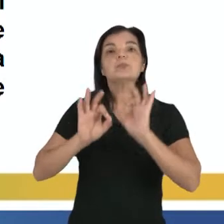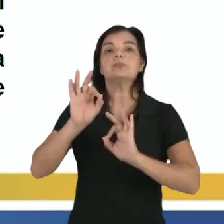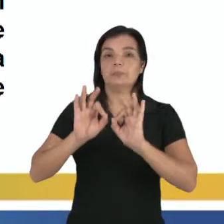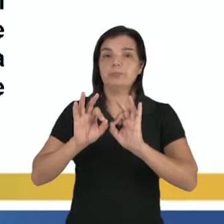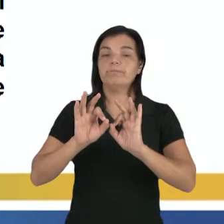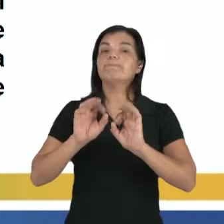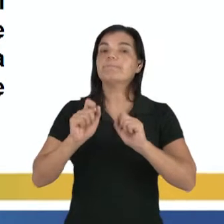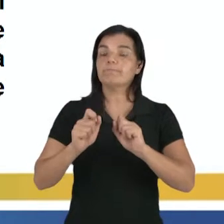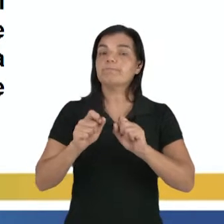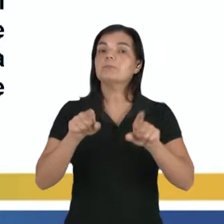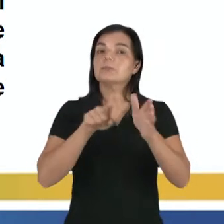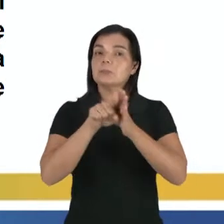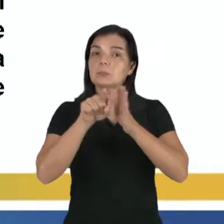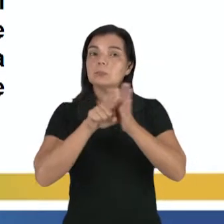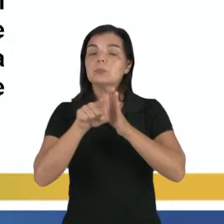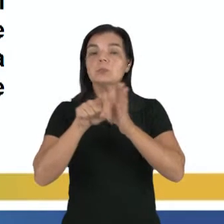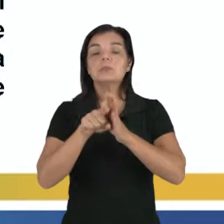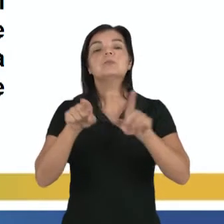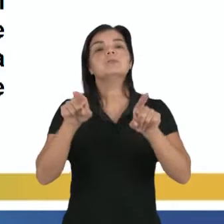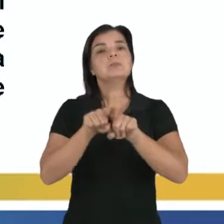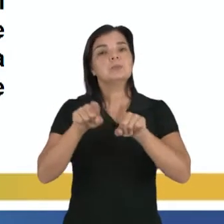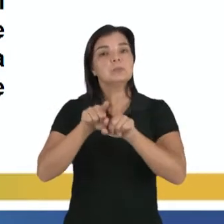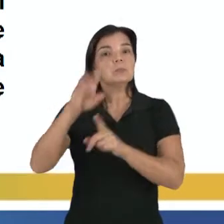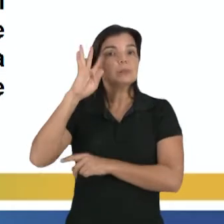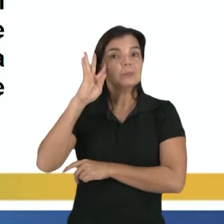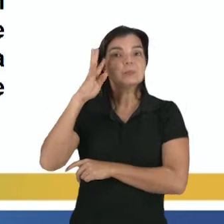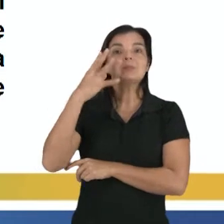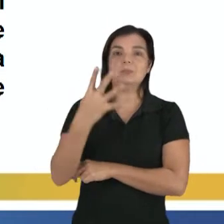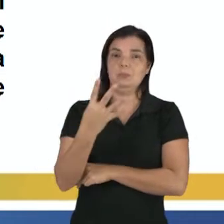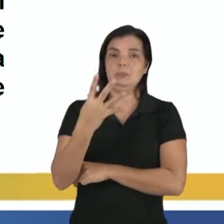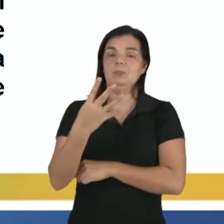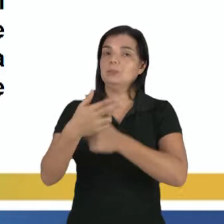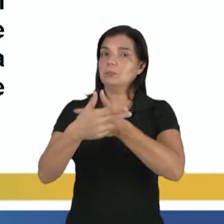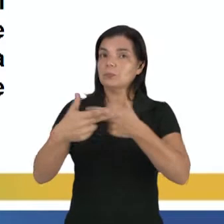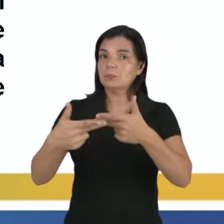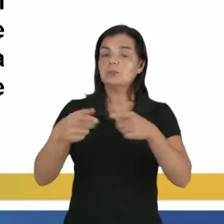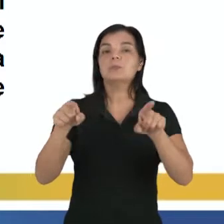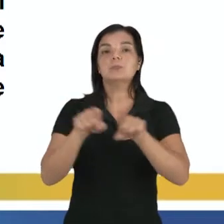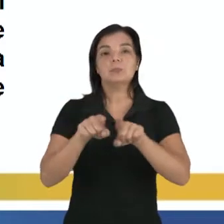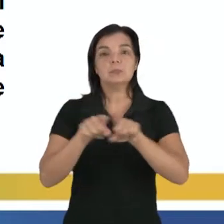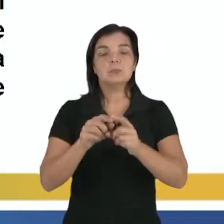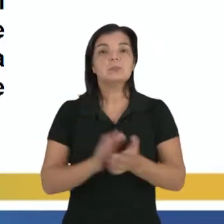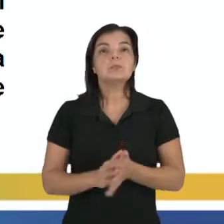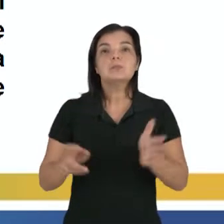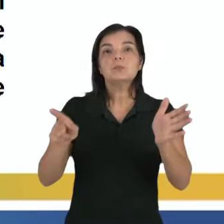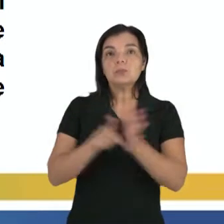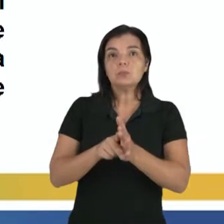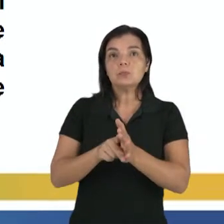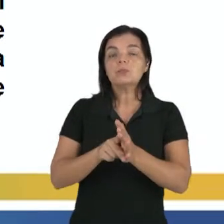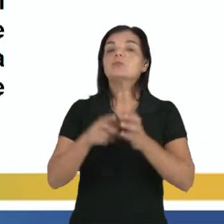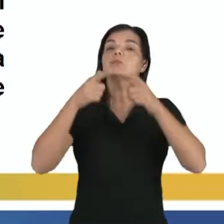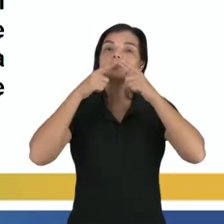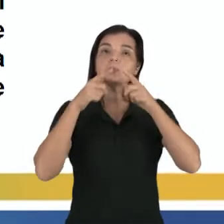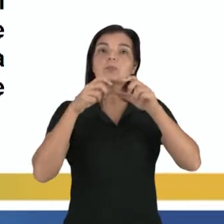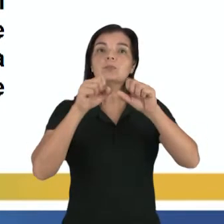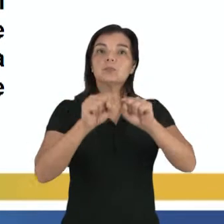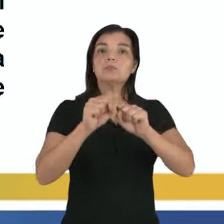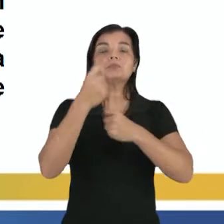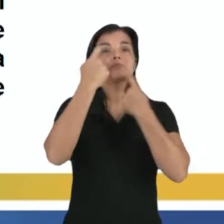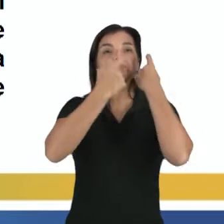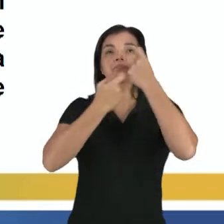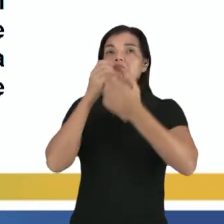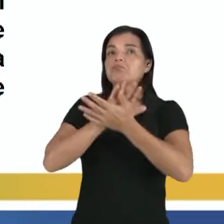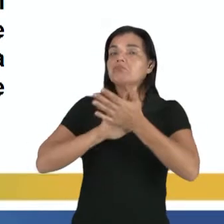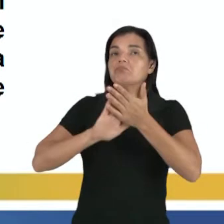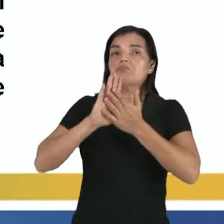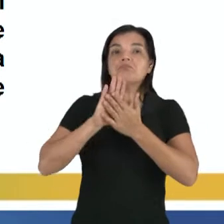sua problemática e também trazer a resolução dos problemas, tá? A lógica, enquanto propriedade linguística, não se preocupa